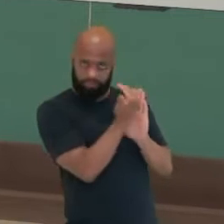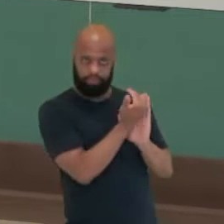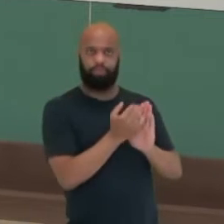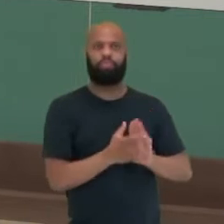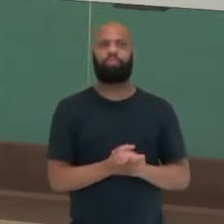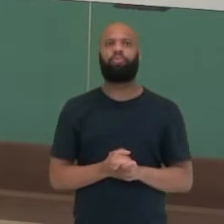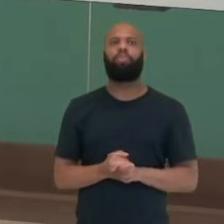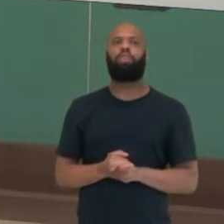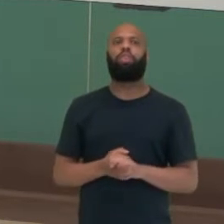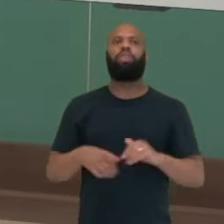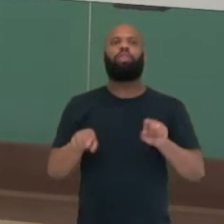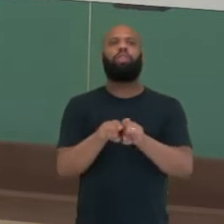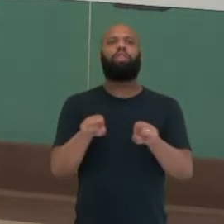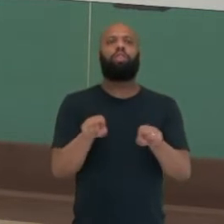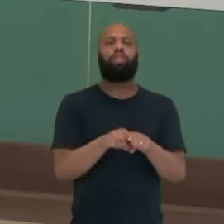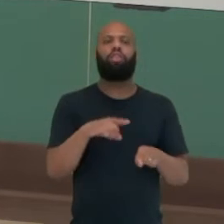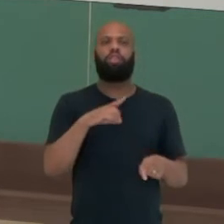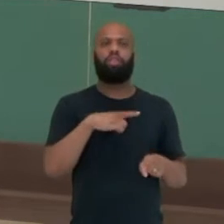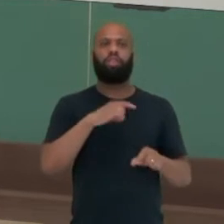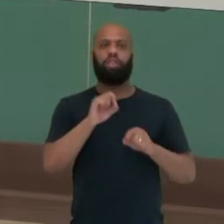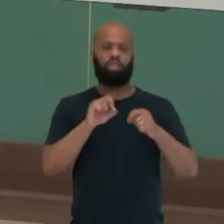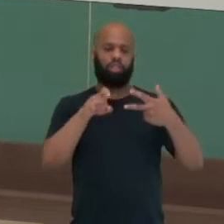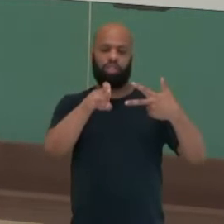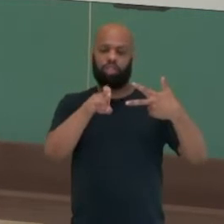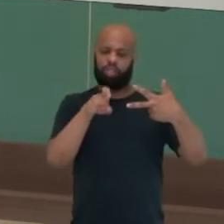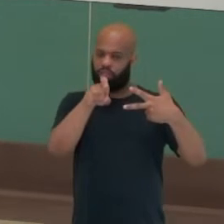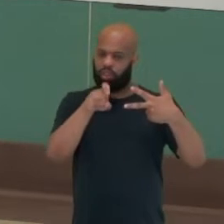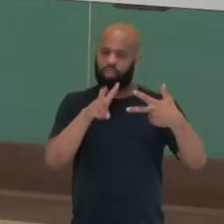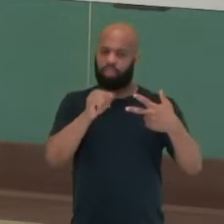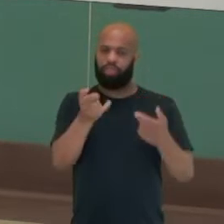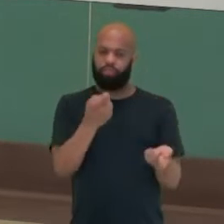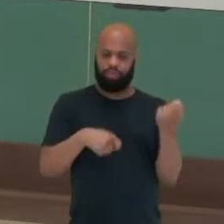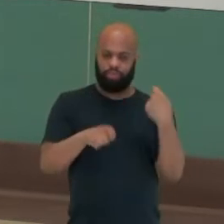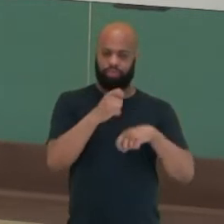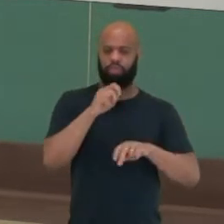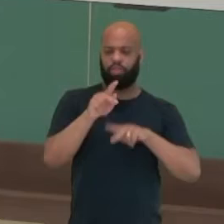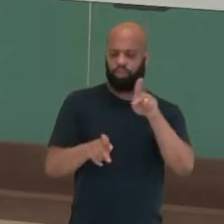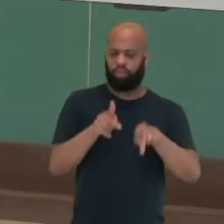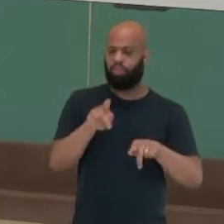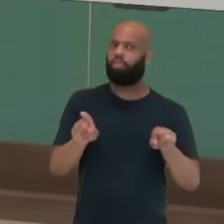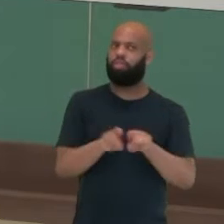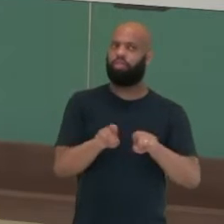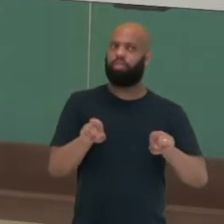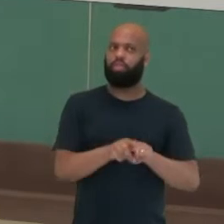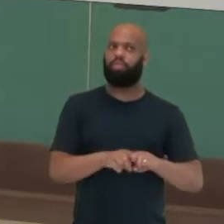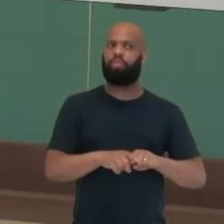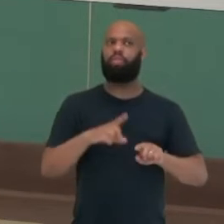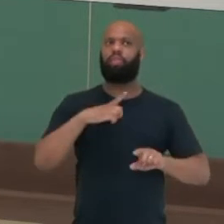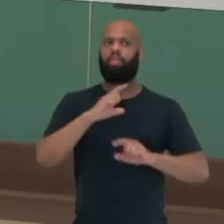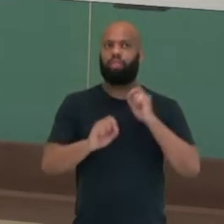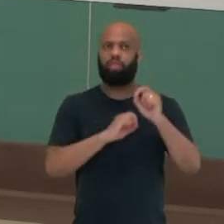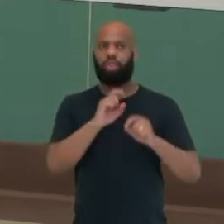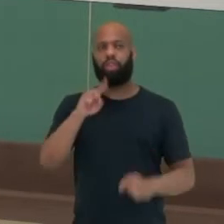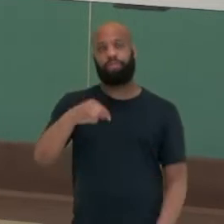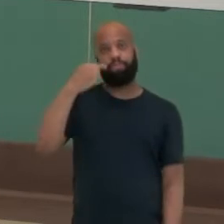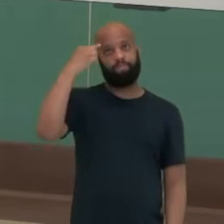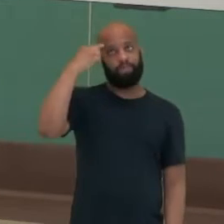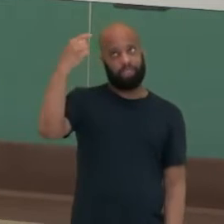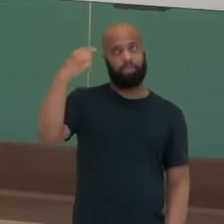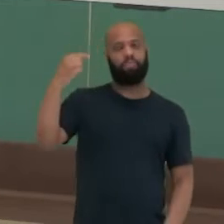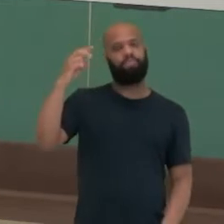respeitado, e o executivo vai administrar o povo, certo? Essas seriam as ideias, as